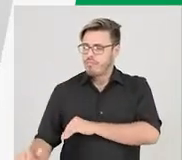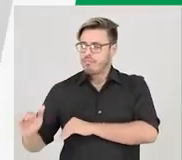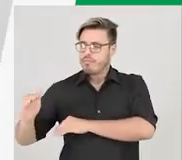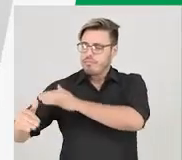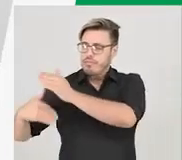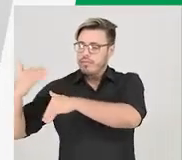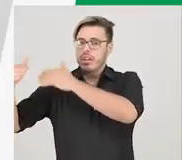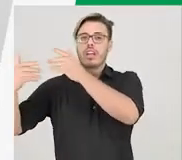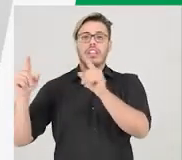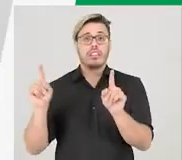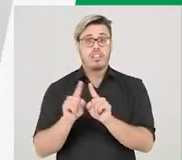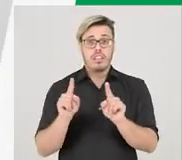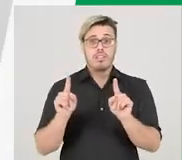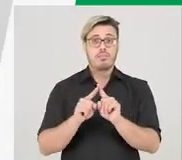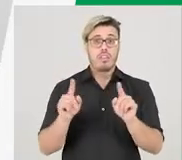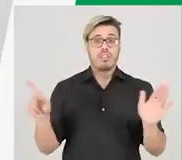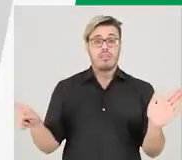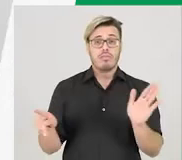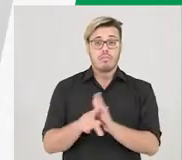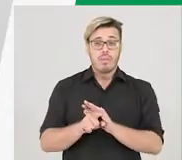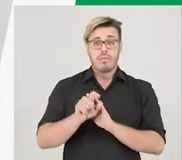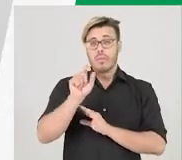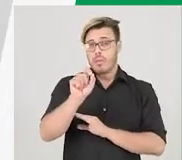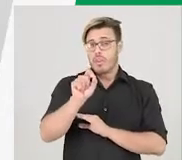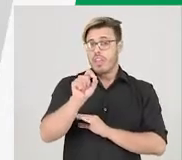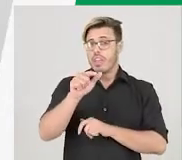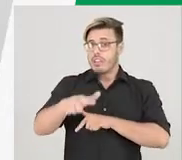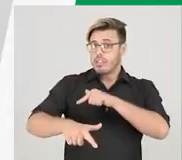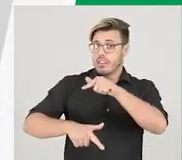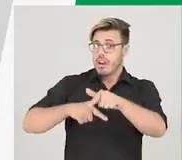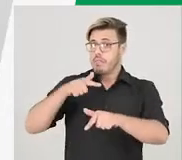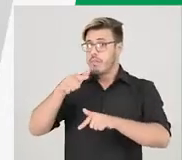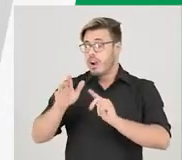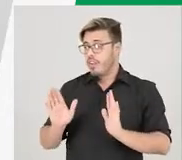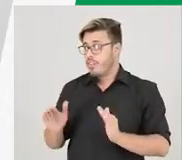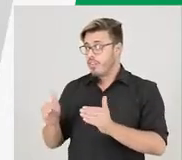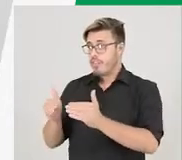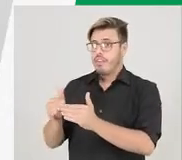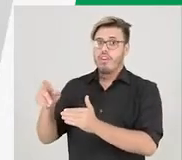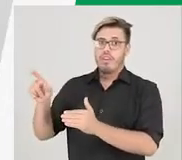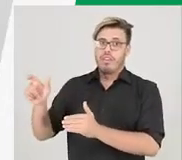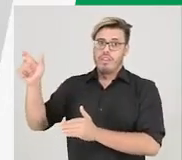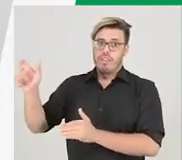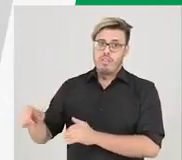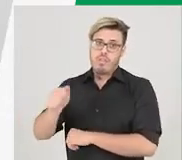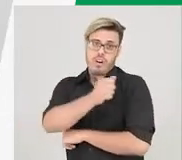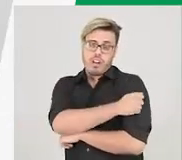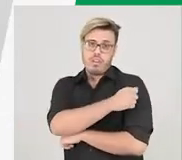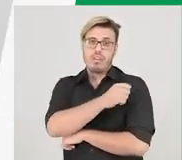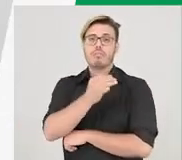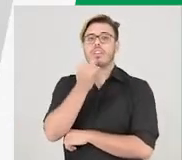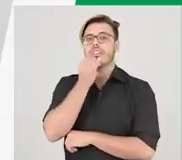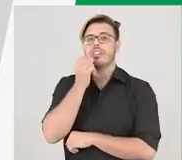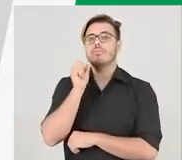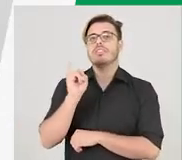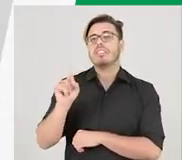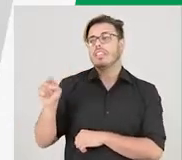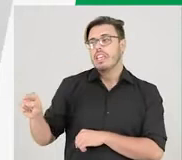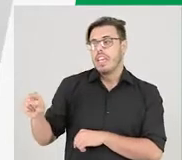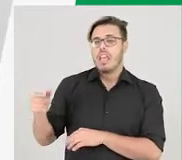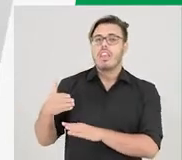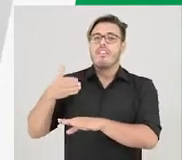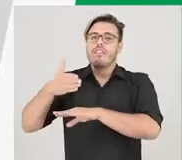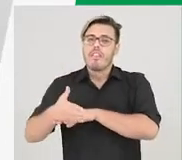o aluno participa. Se ele faz fonoaudiologia, fisioterapia, psicologia, tudo isso está no